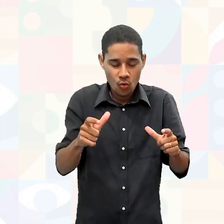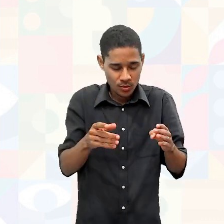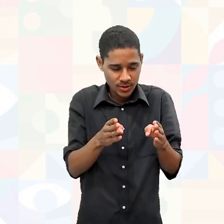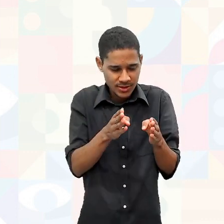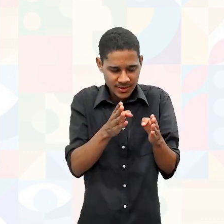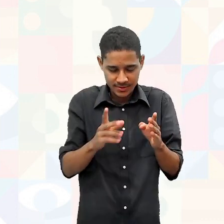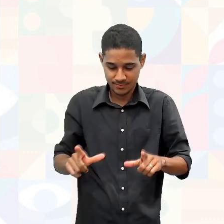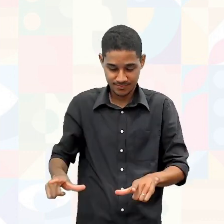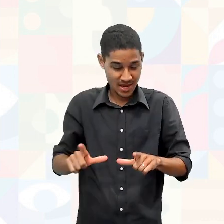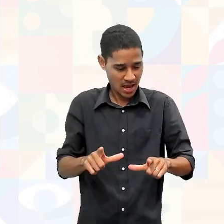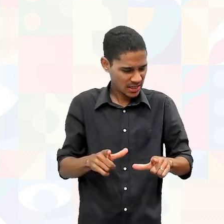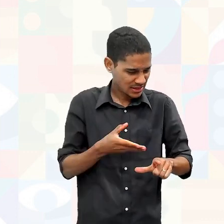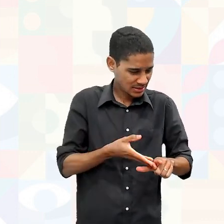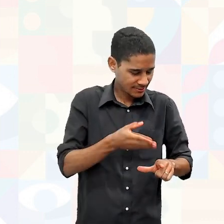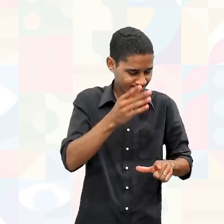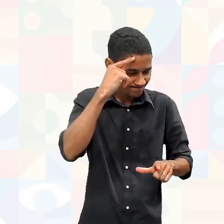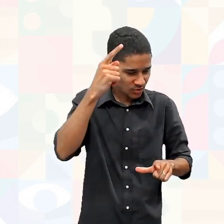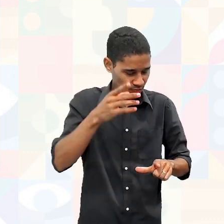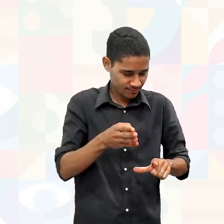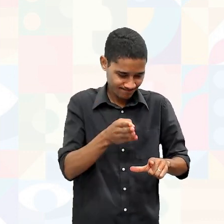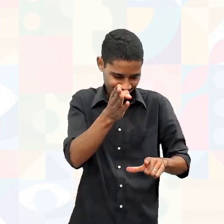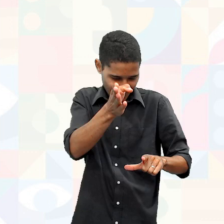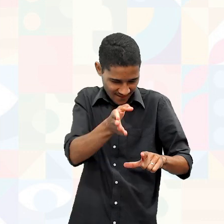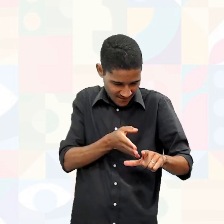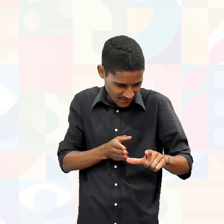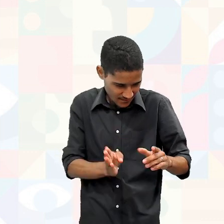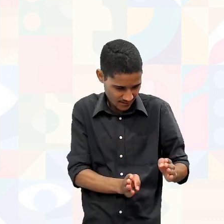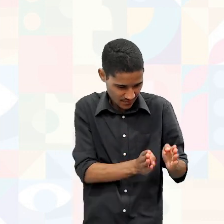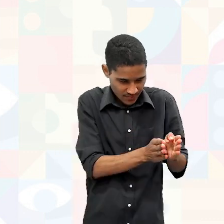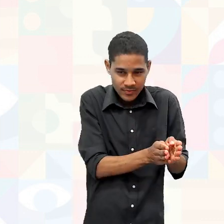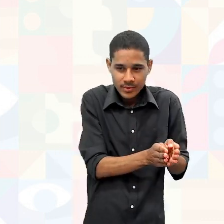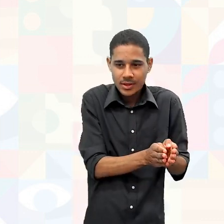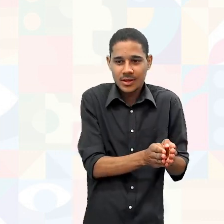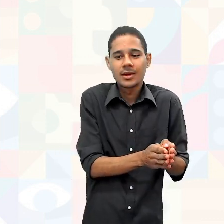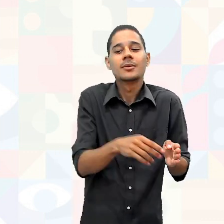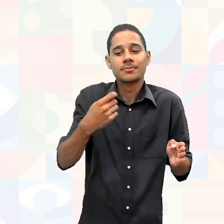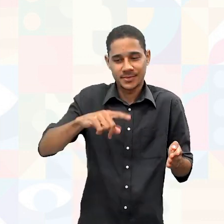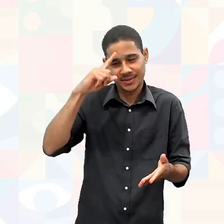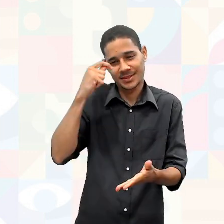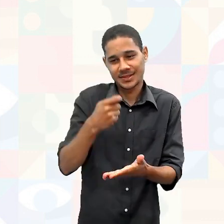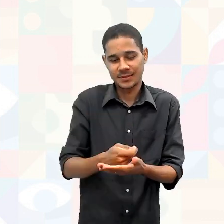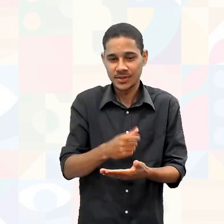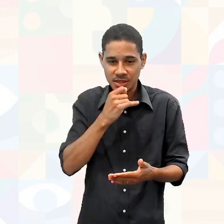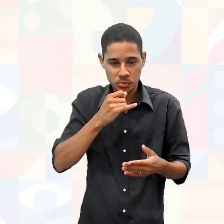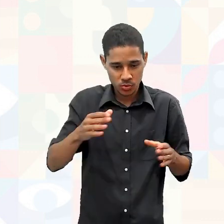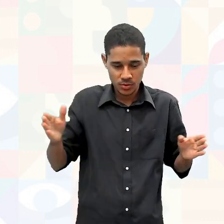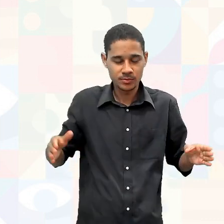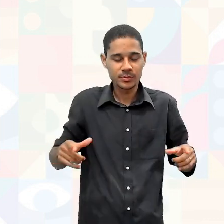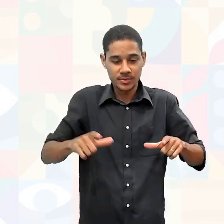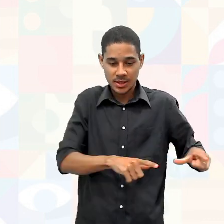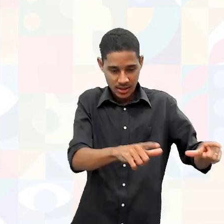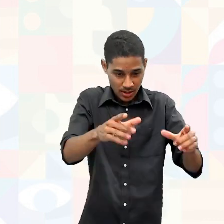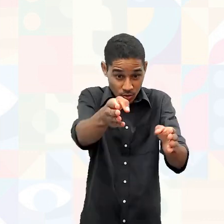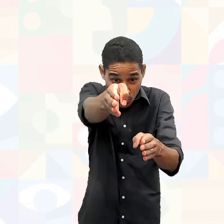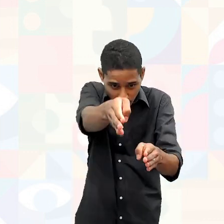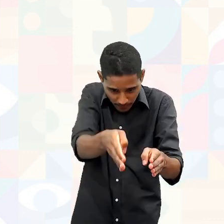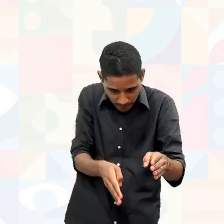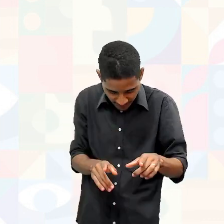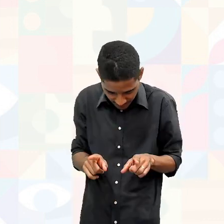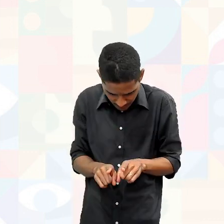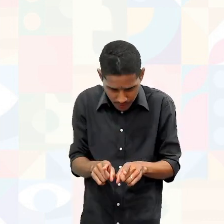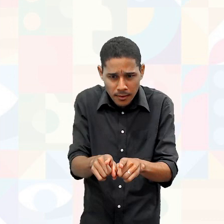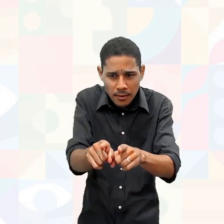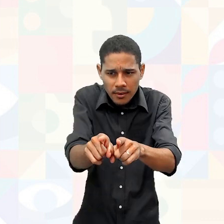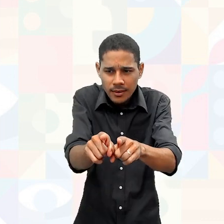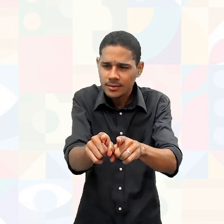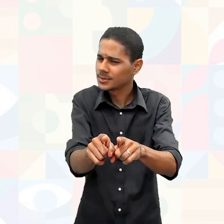né? Você vai precisar cortar essas peças em algum momento. Então você não vai cortar no meio, isso vai ficar muito feio. Você tem que começar